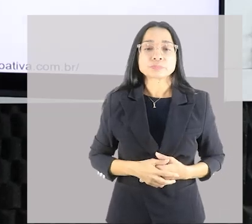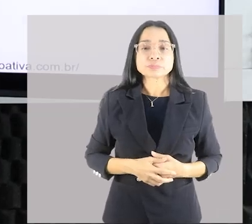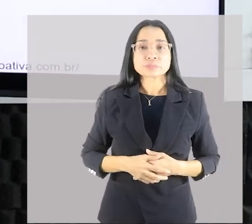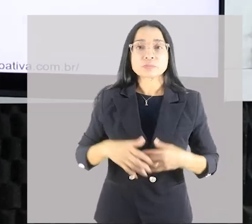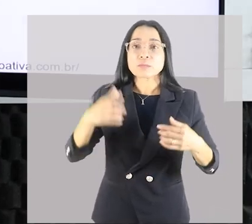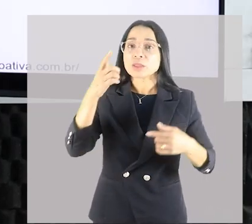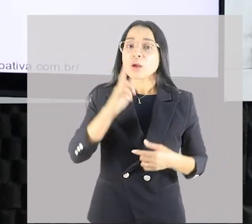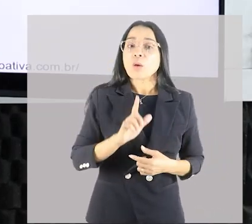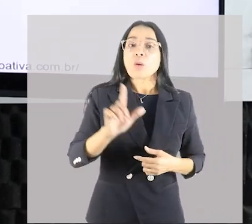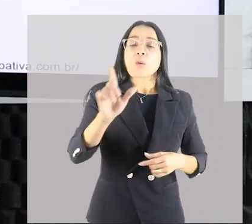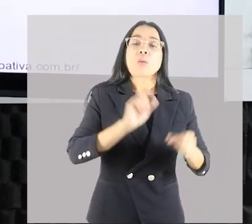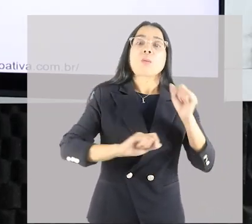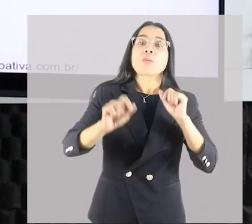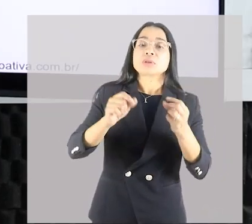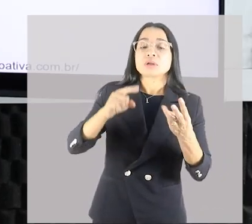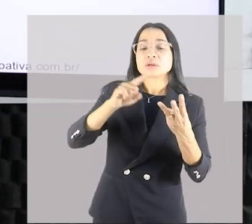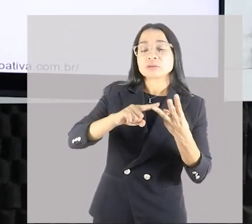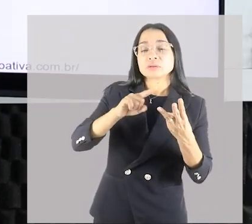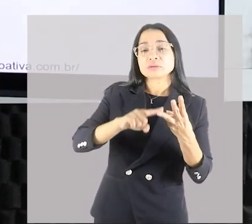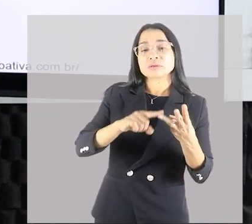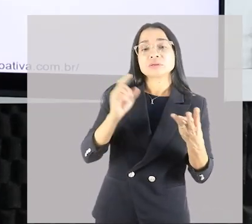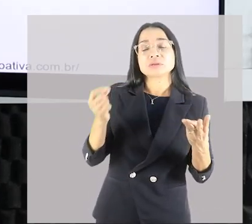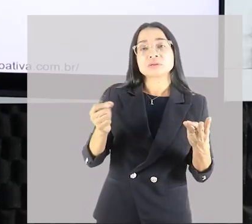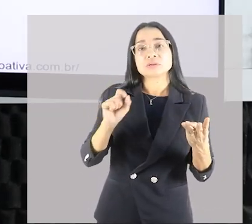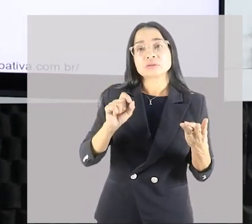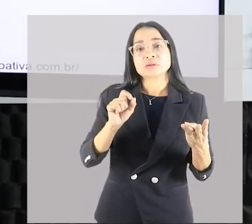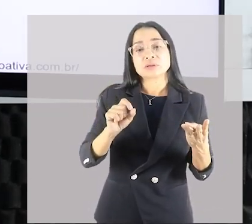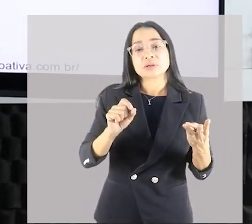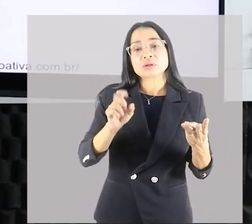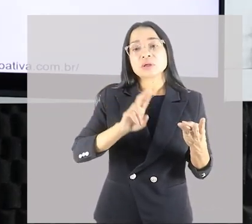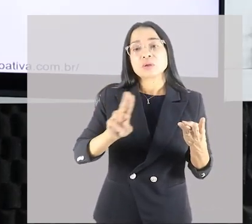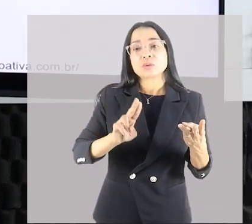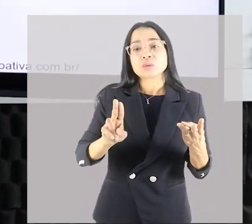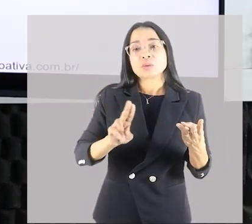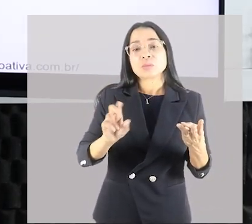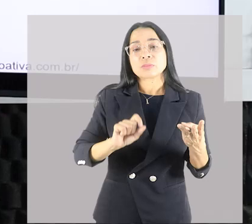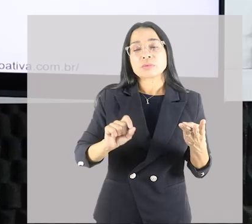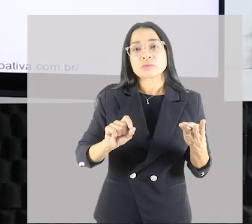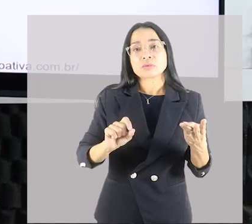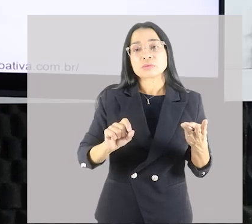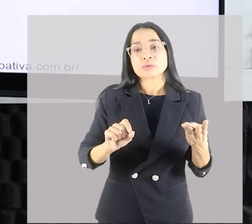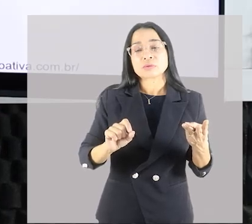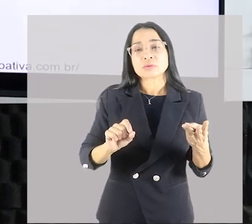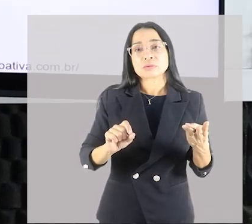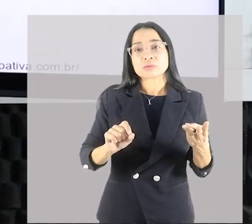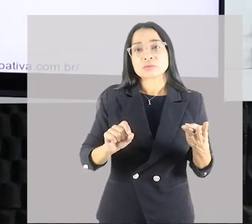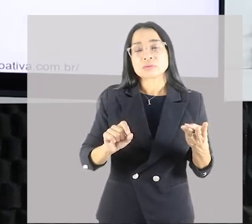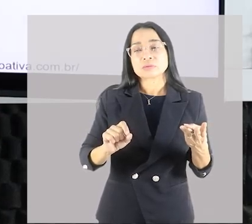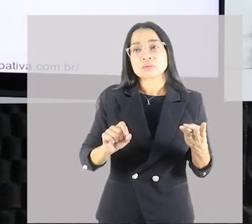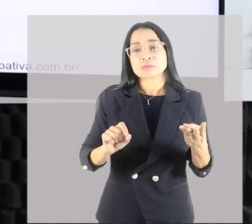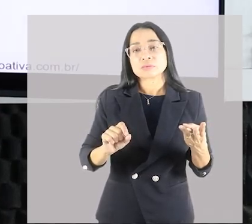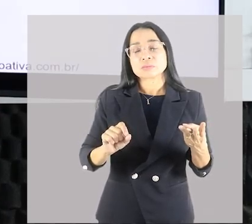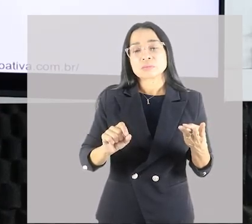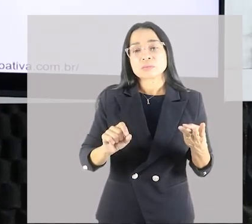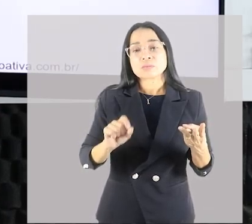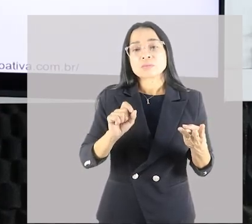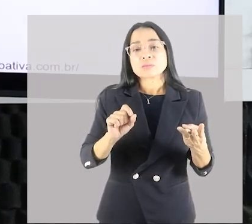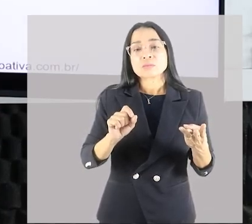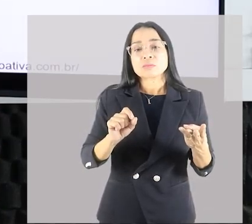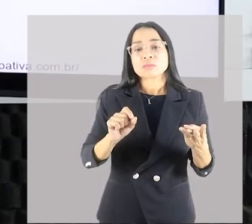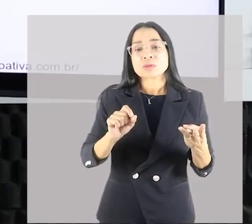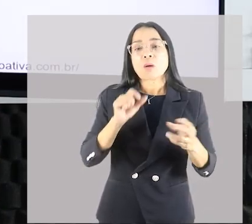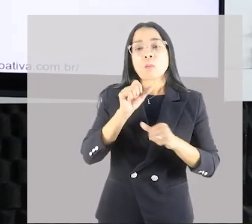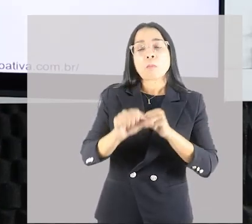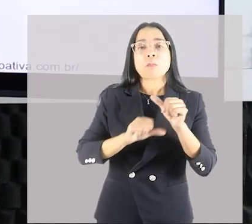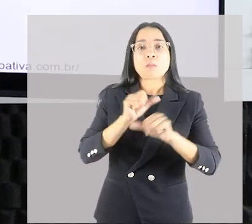A outra linha de início que deu esse nome a essa música, a essa dança, só muda